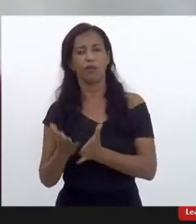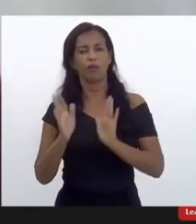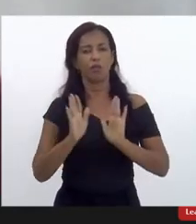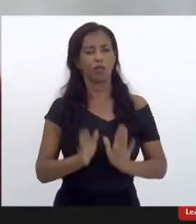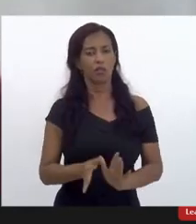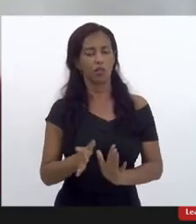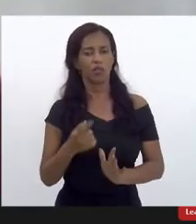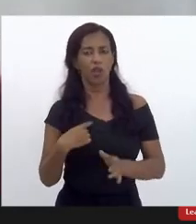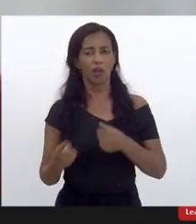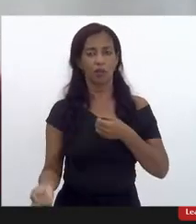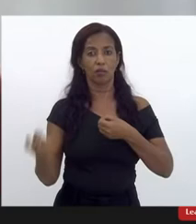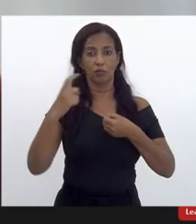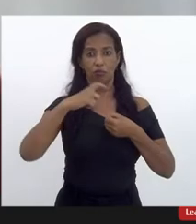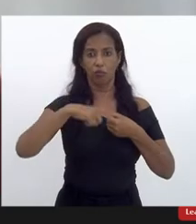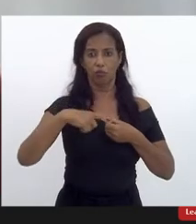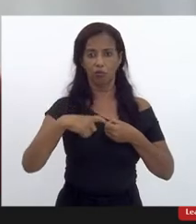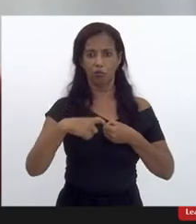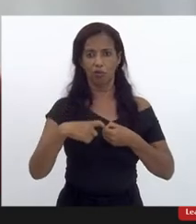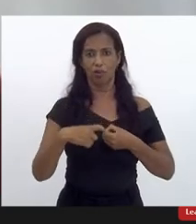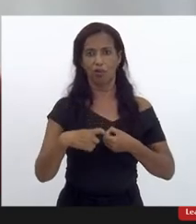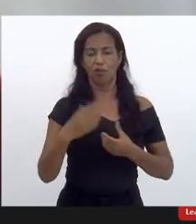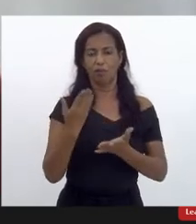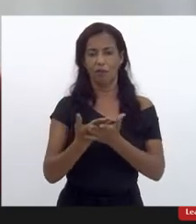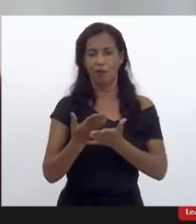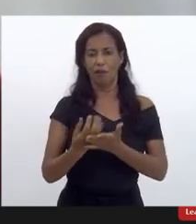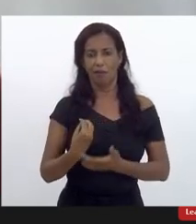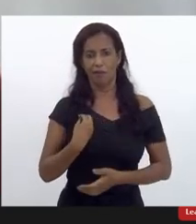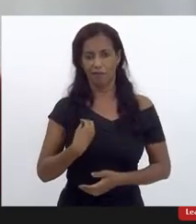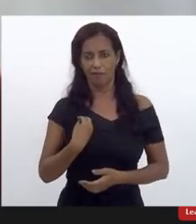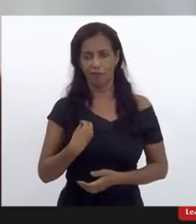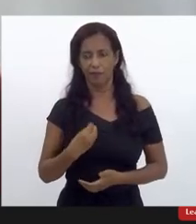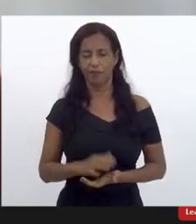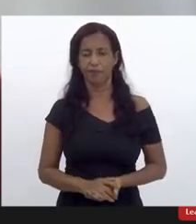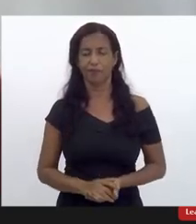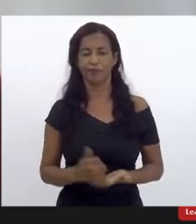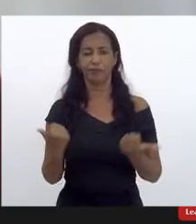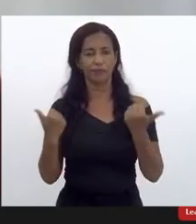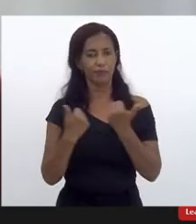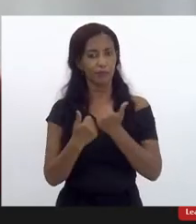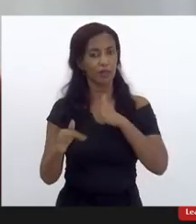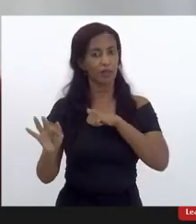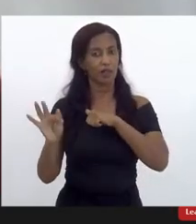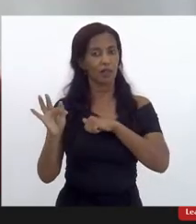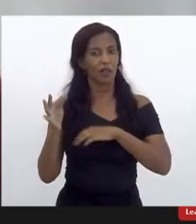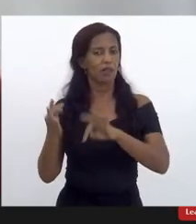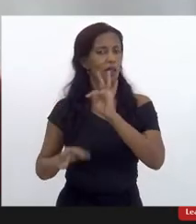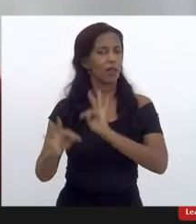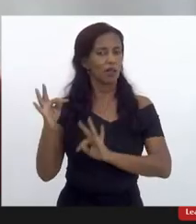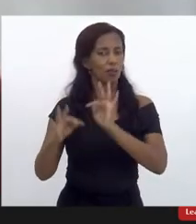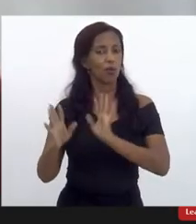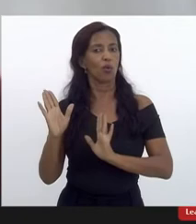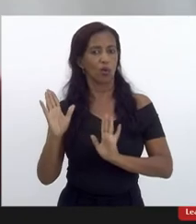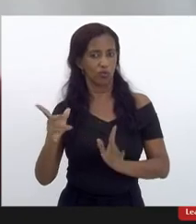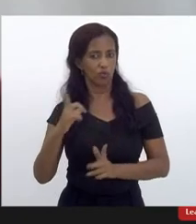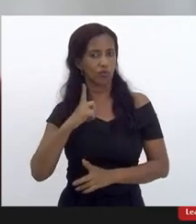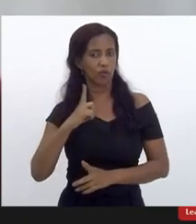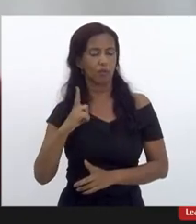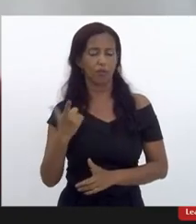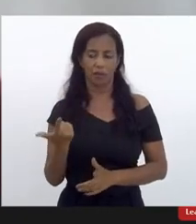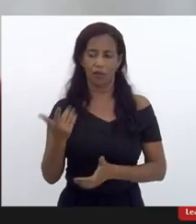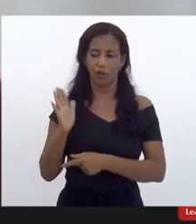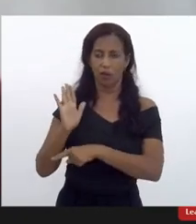que estamos voltando para o ensino presencial. Auxílio tecnológico está em tramitação, já na PG15, um